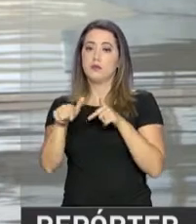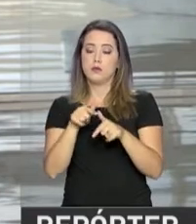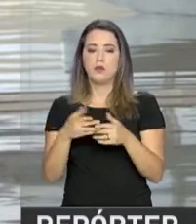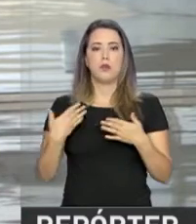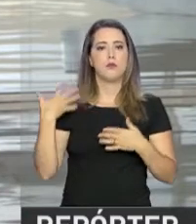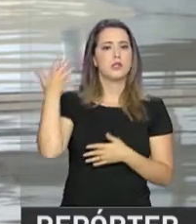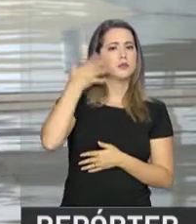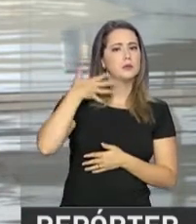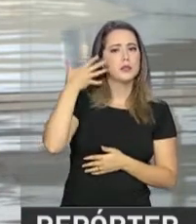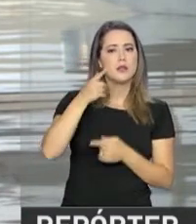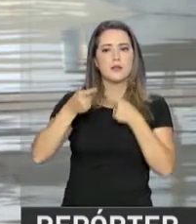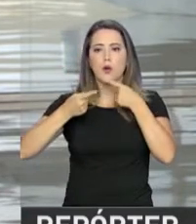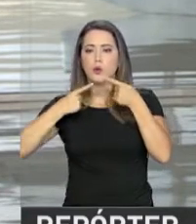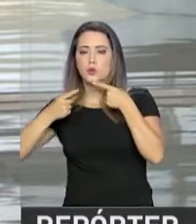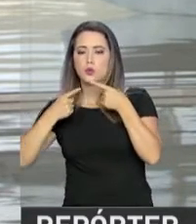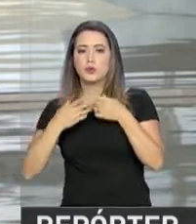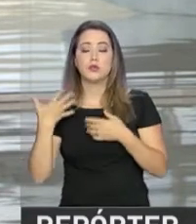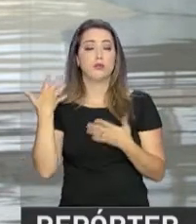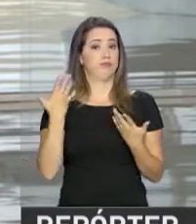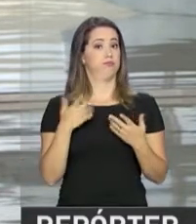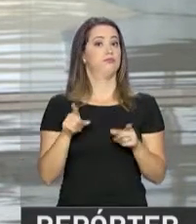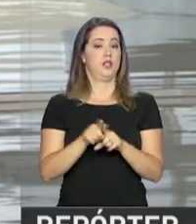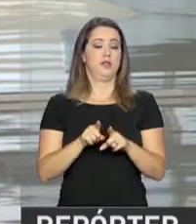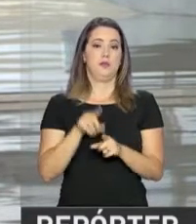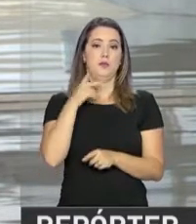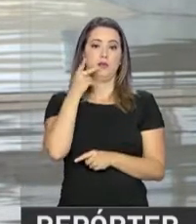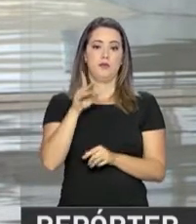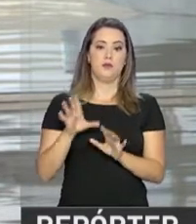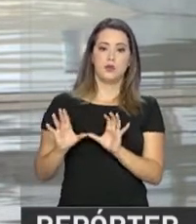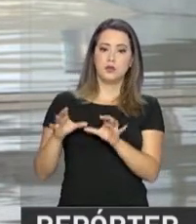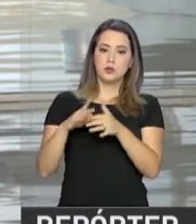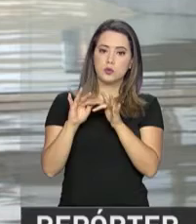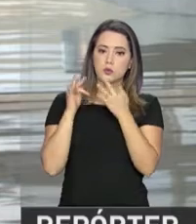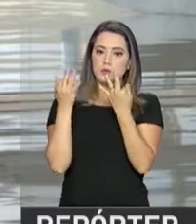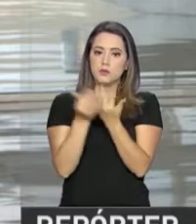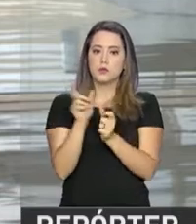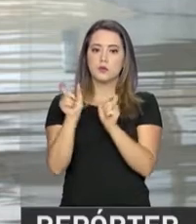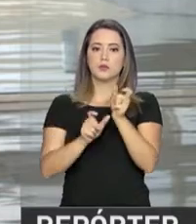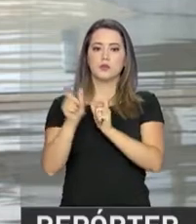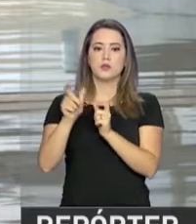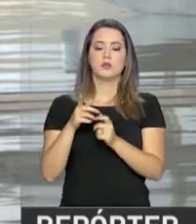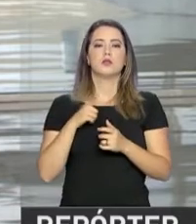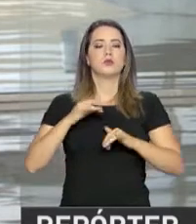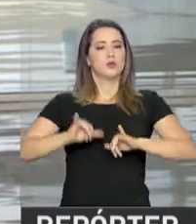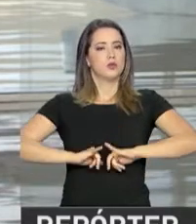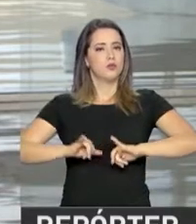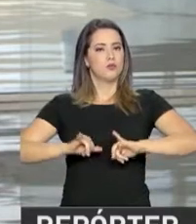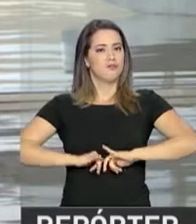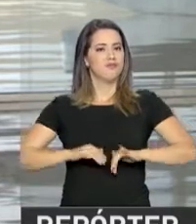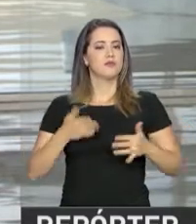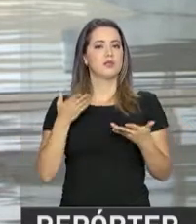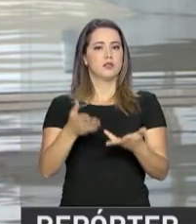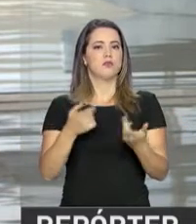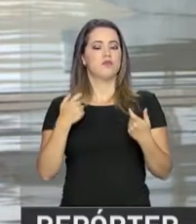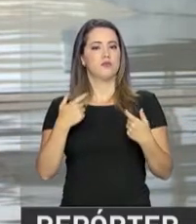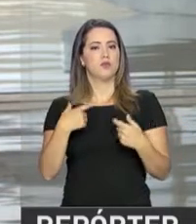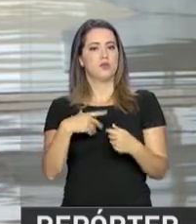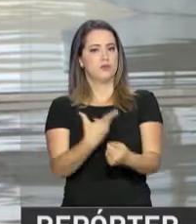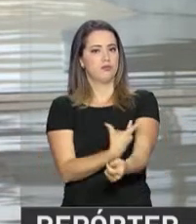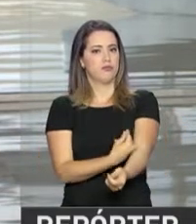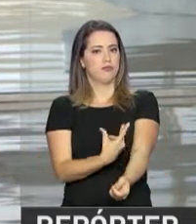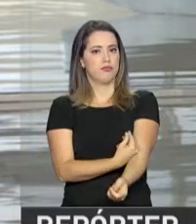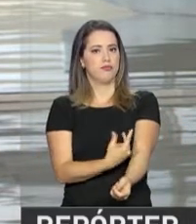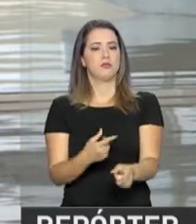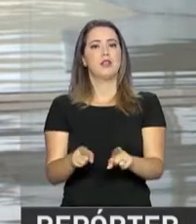debates encontros palestras e também à fala de familiares que pessoas que são vítimas que são dependentes químicos